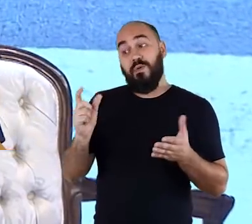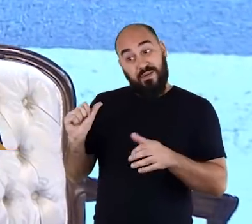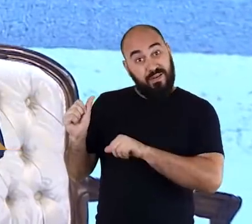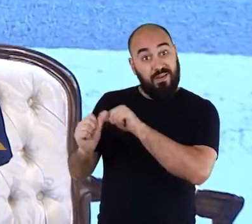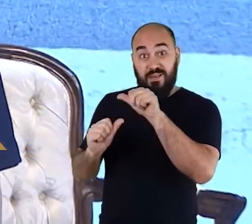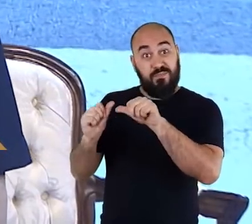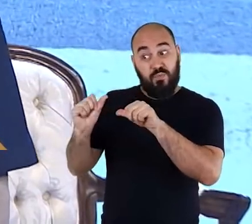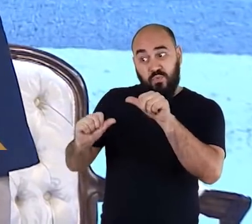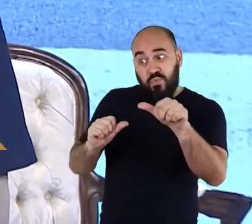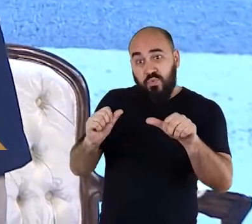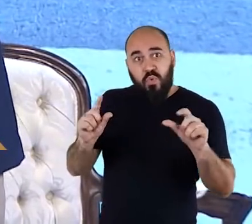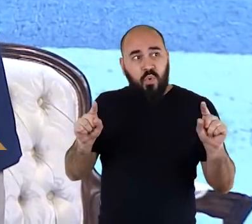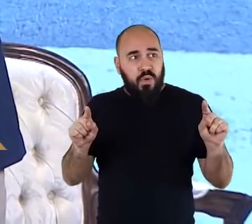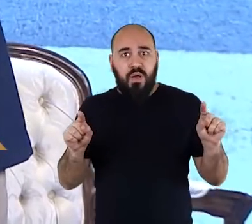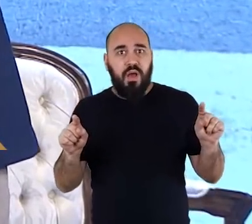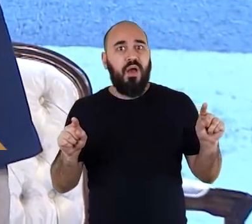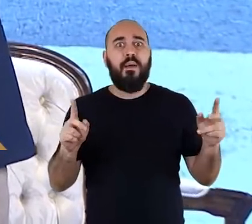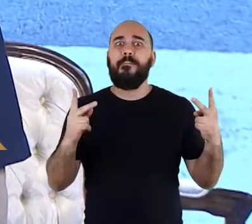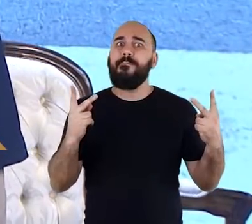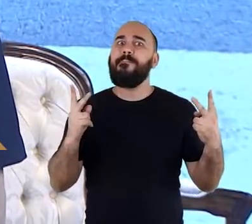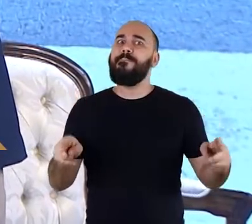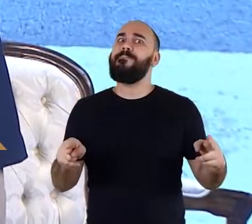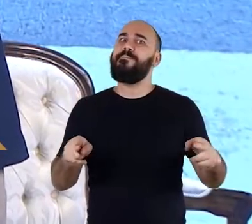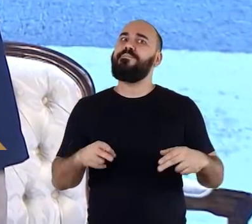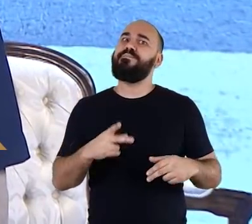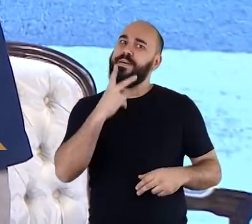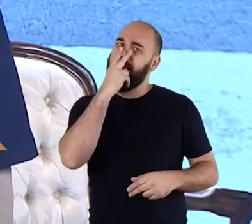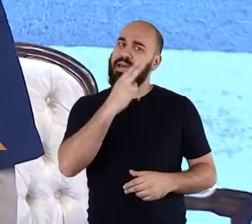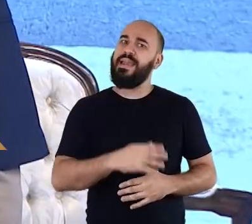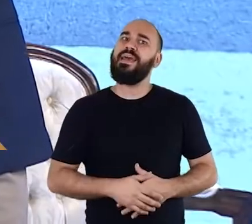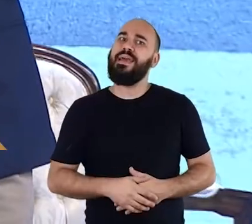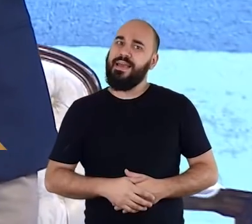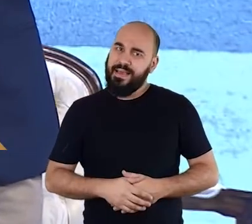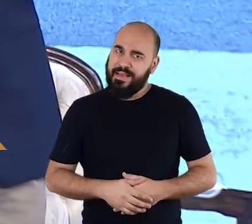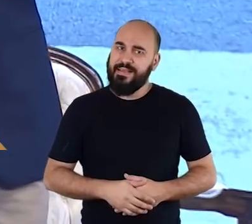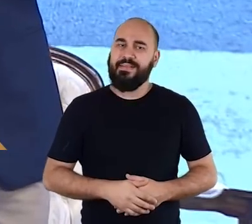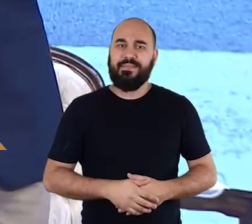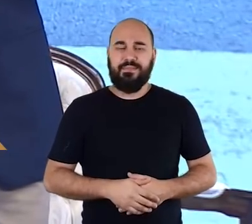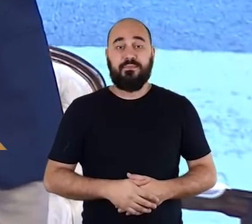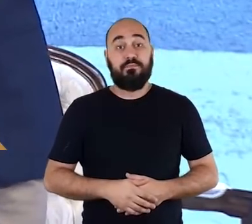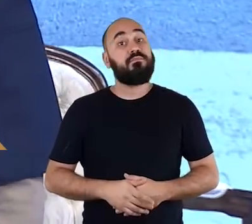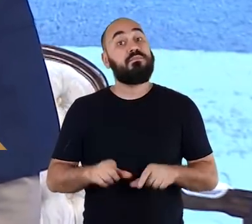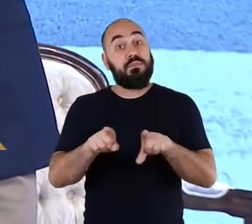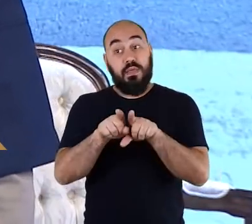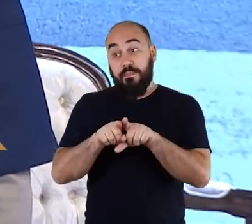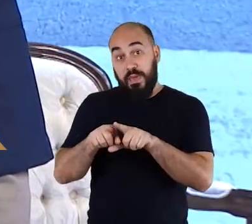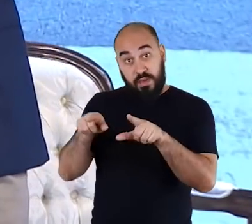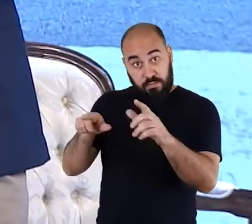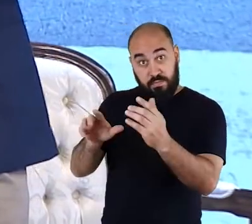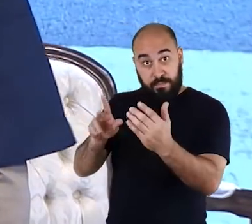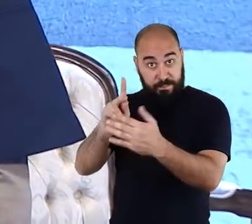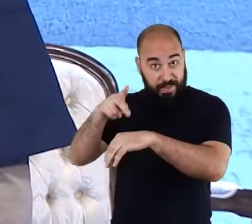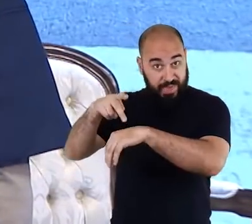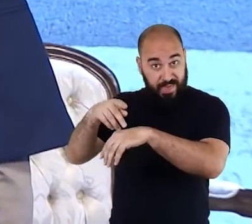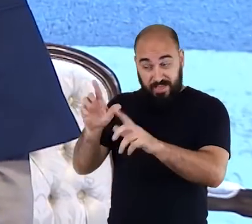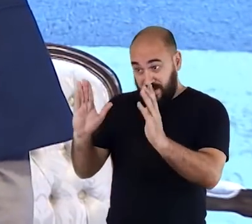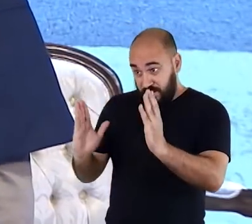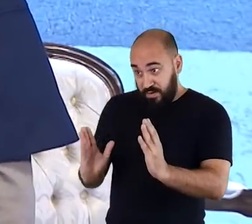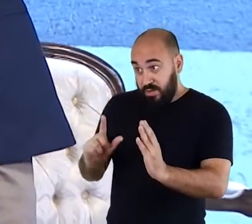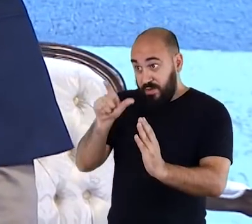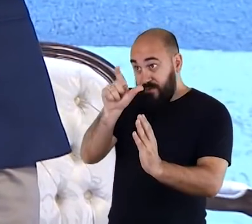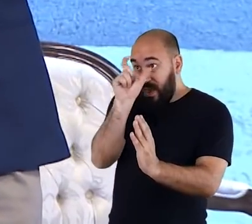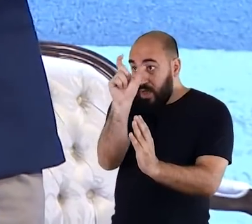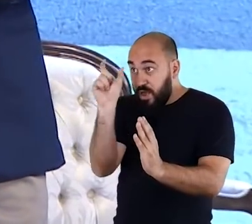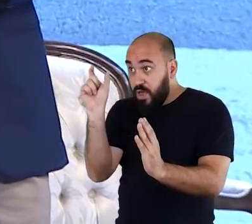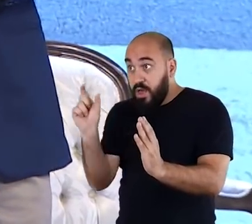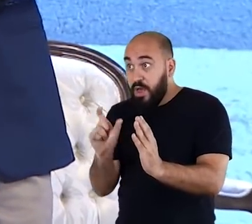foi conhecido esse artefato arqueológico, confirmou também o nome de locais de cidades moabitas, que antes só eram